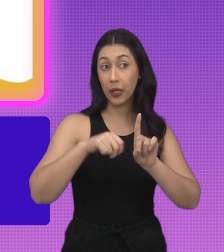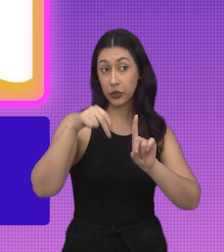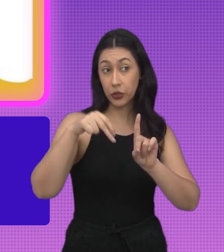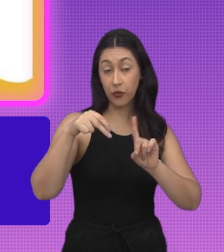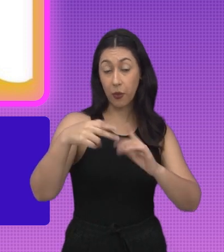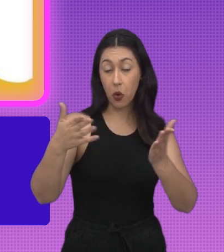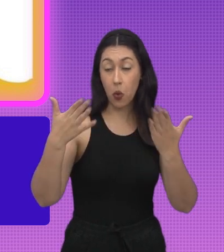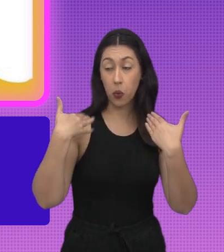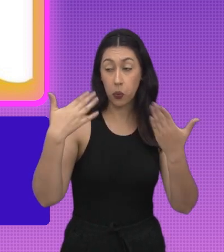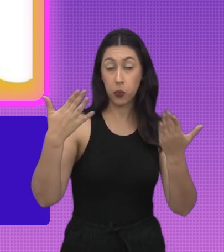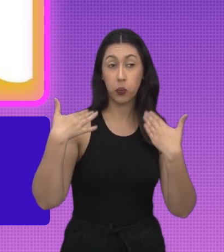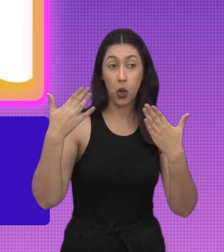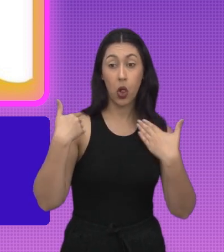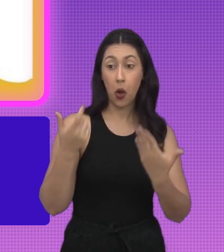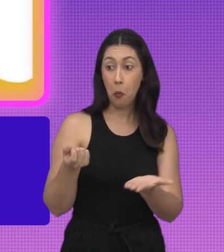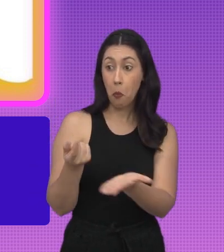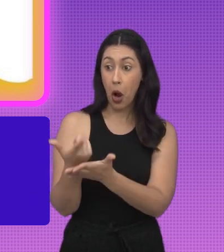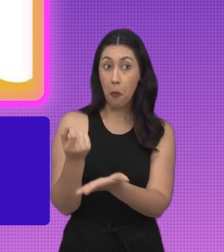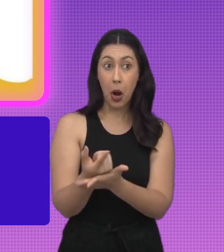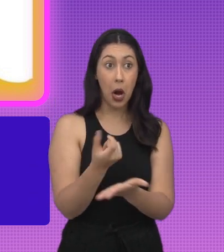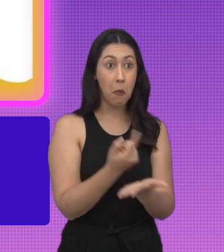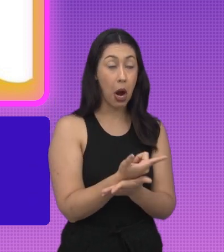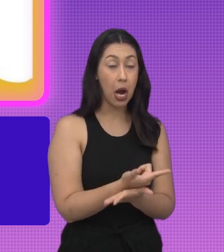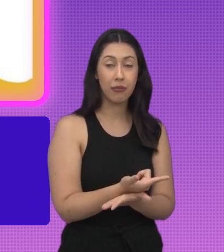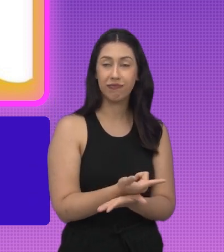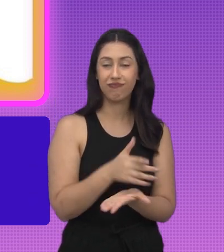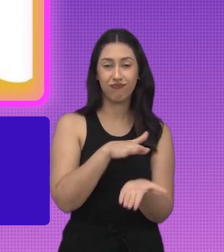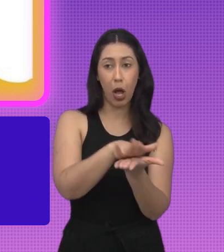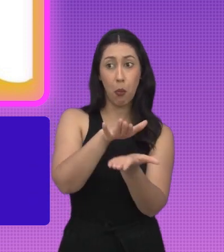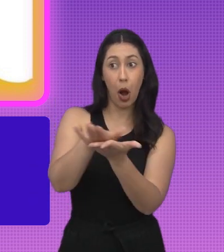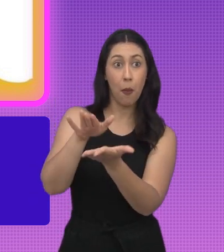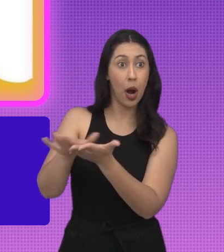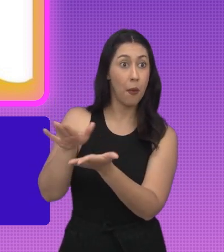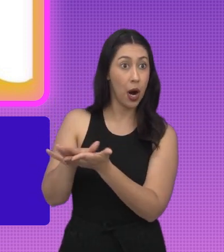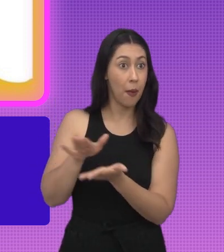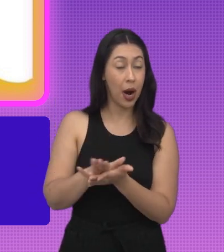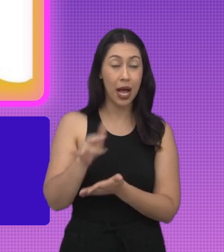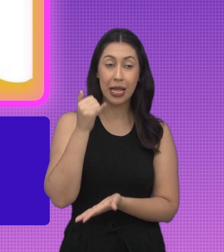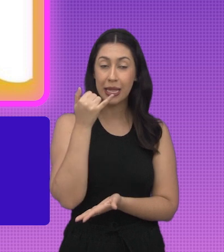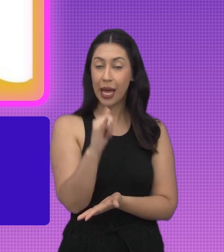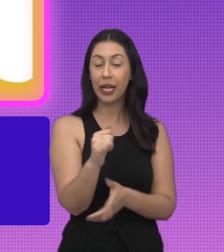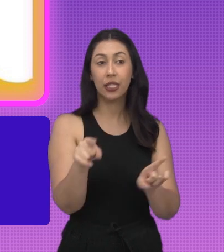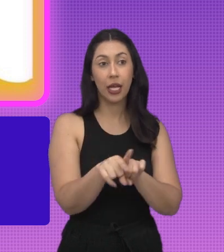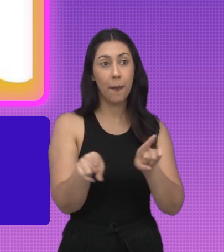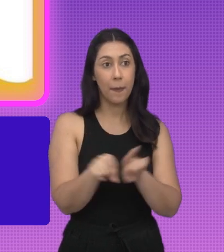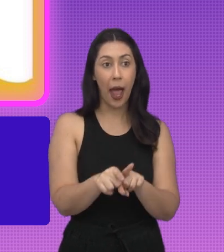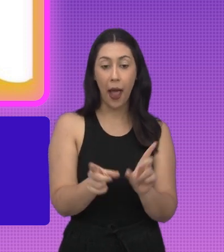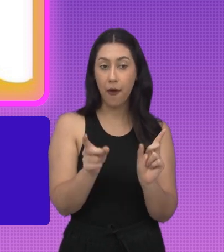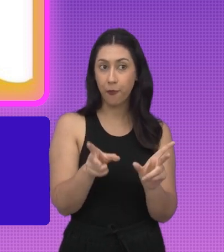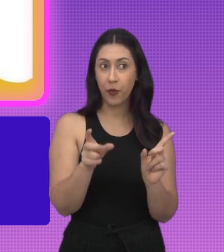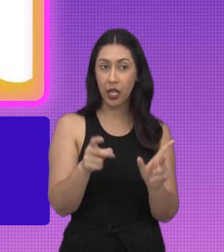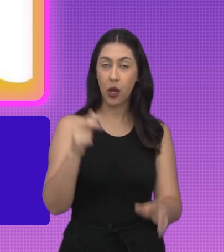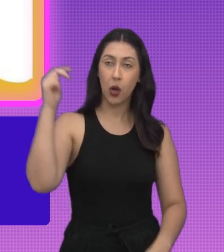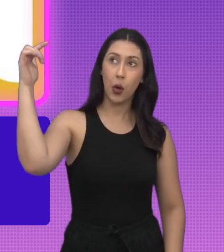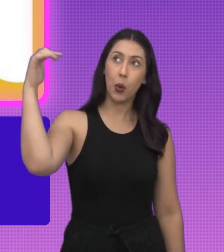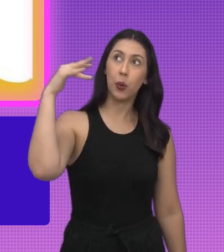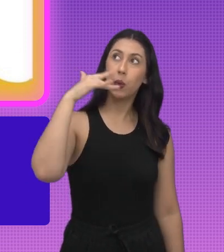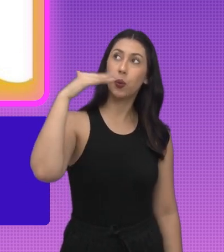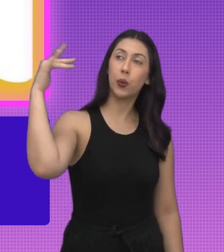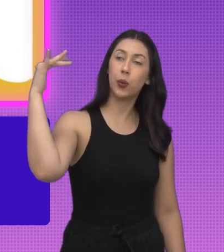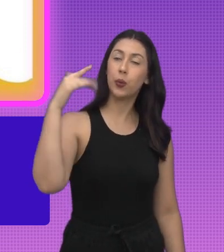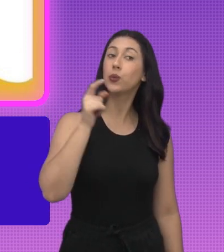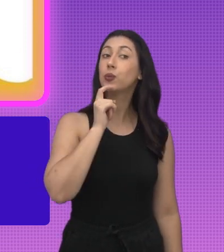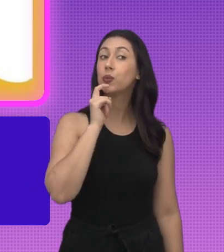de calor causou o gasto recorde de energia do país, junto com a venda de aparelhos de ar-condicionado. E daí, logo em seguida, a gente tem uma